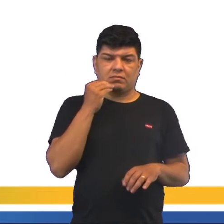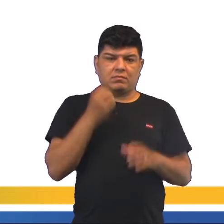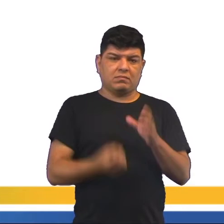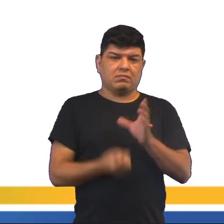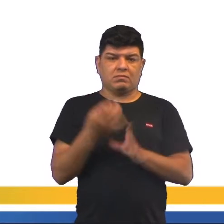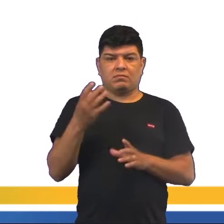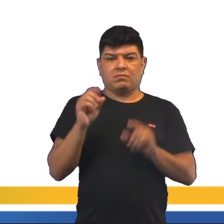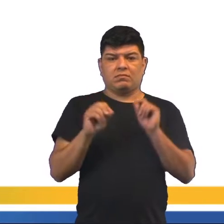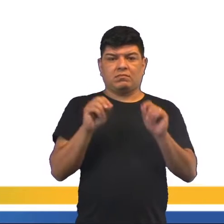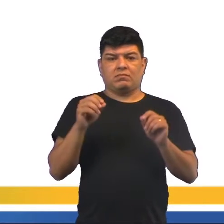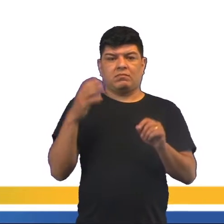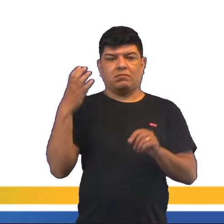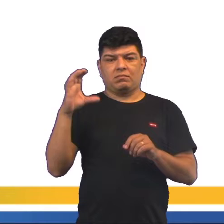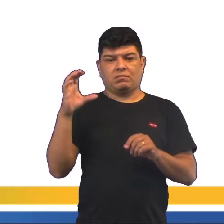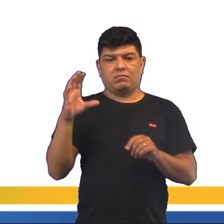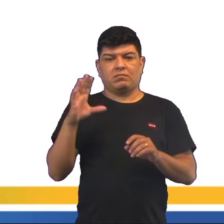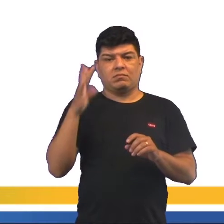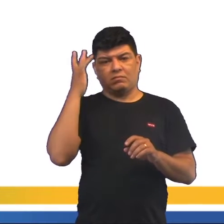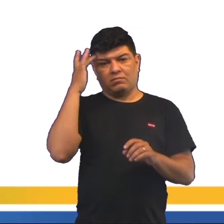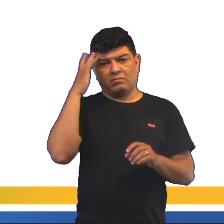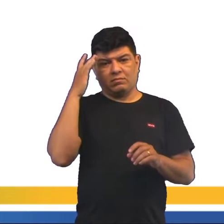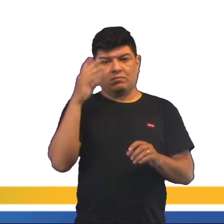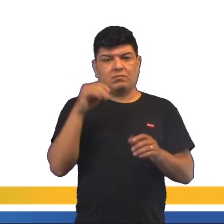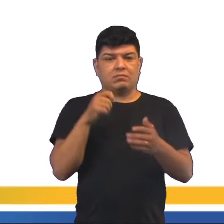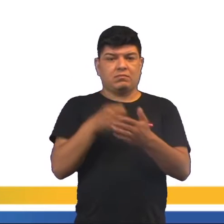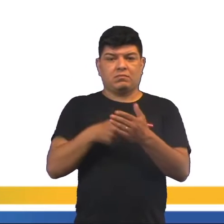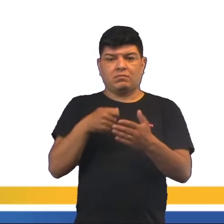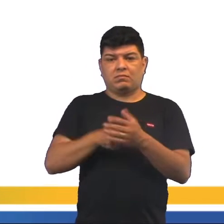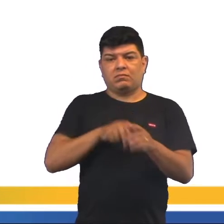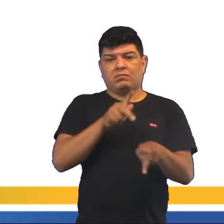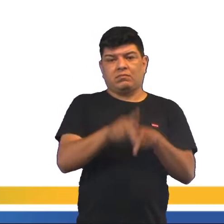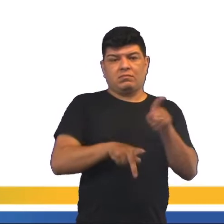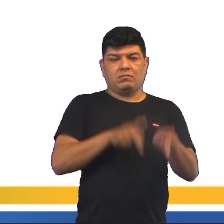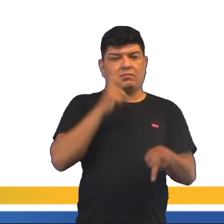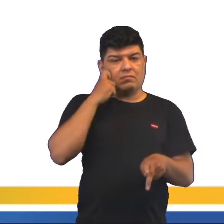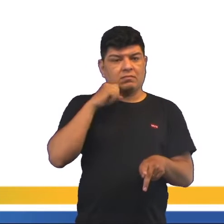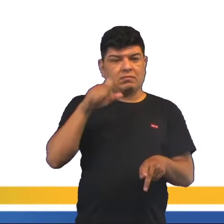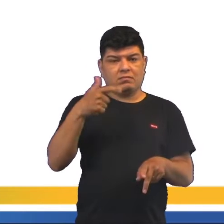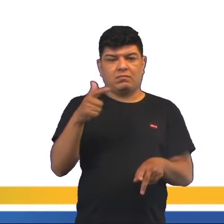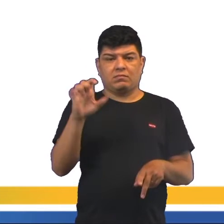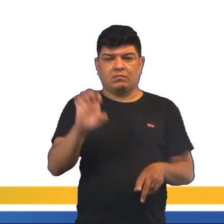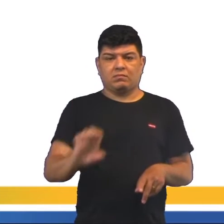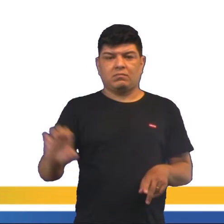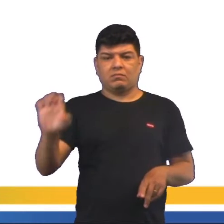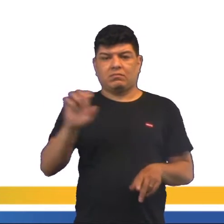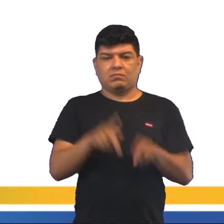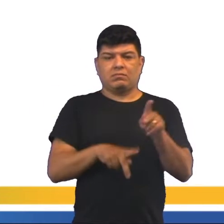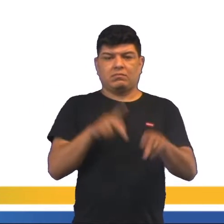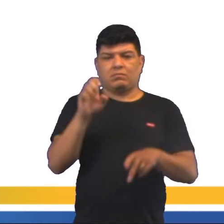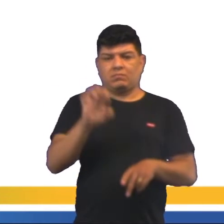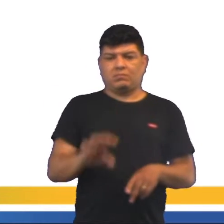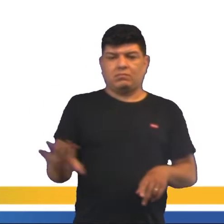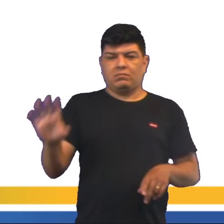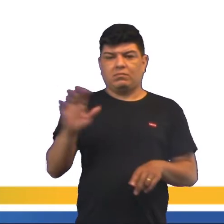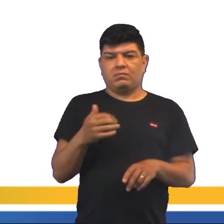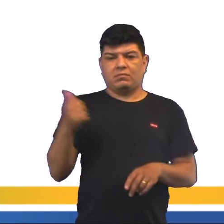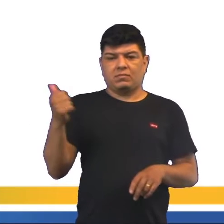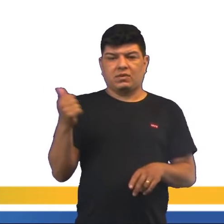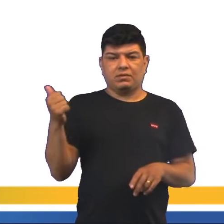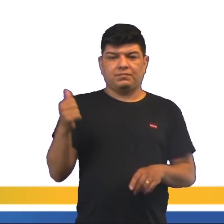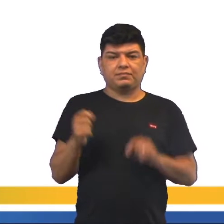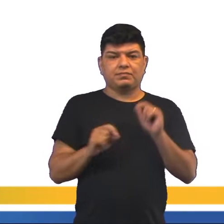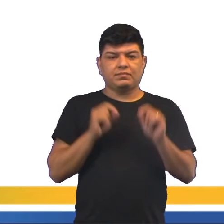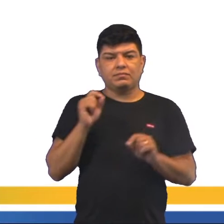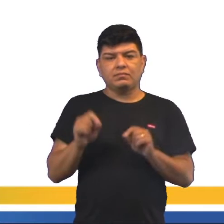criar teorias científicas que justificassem a exploração dos povos de fora da Europa pelos povos europeus. As